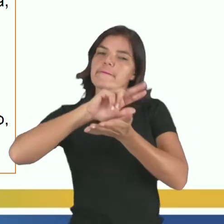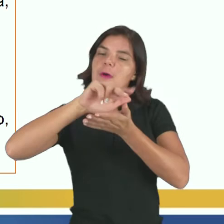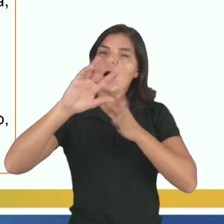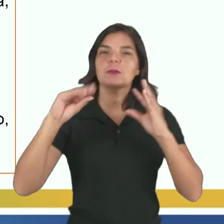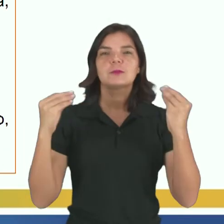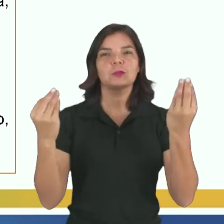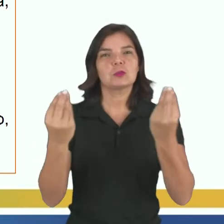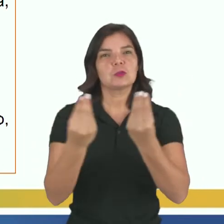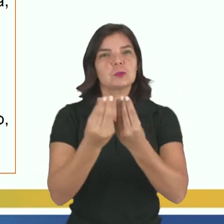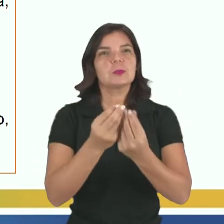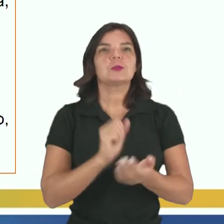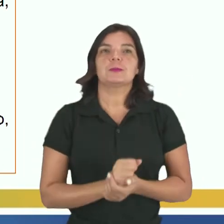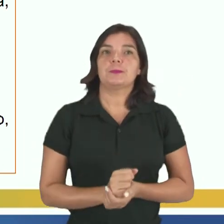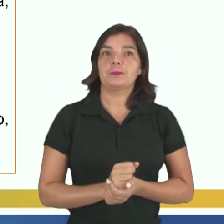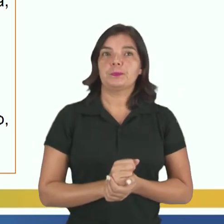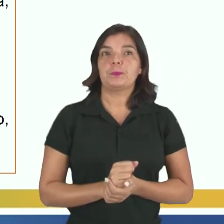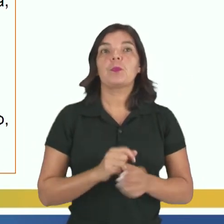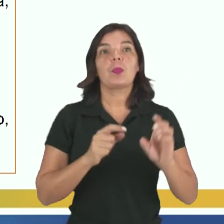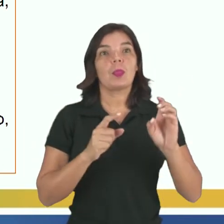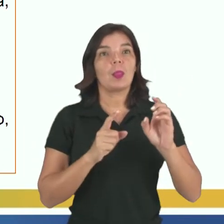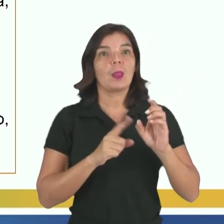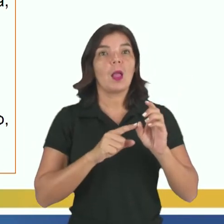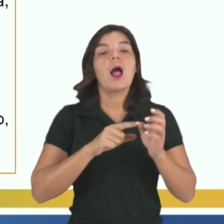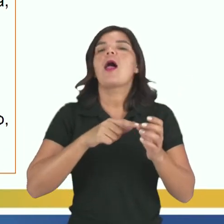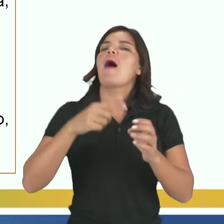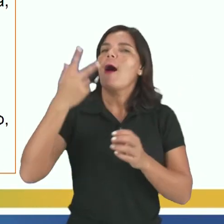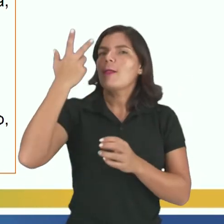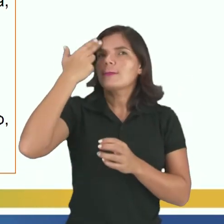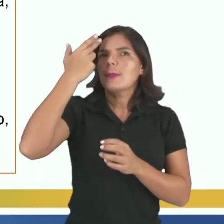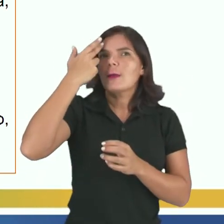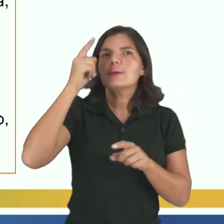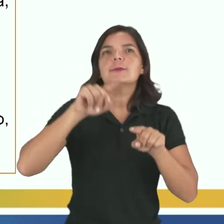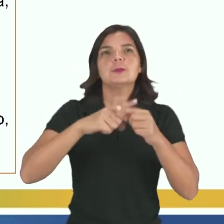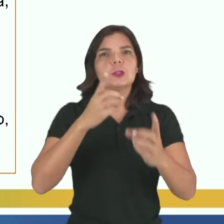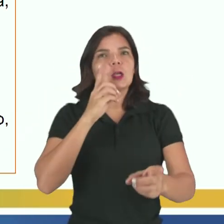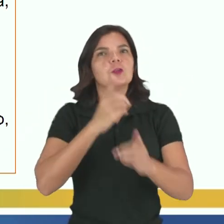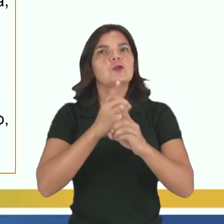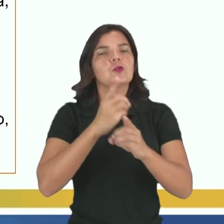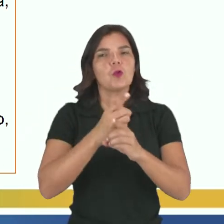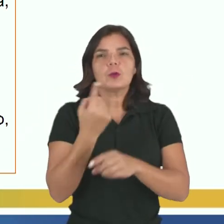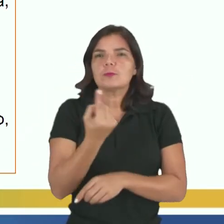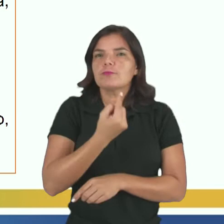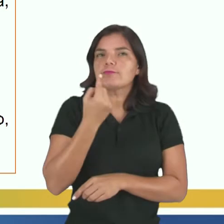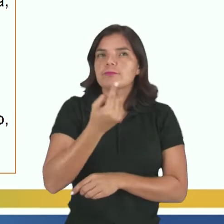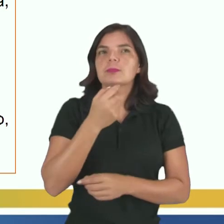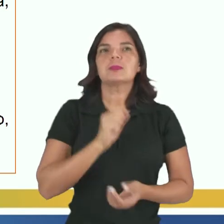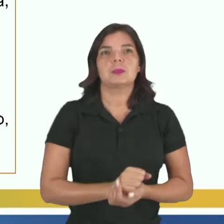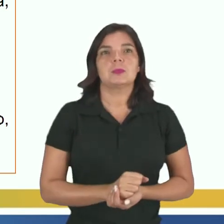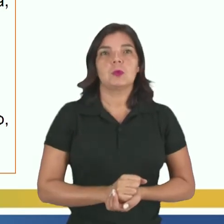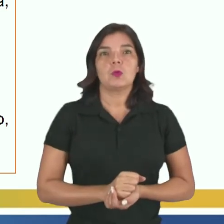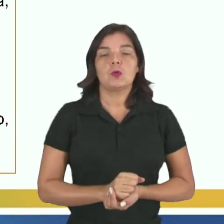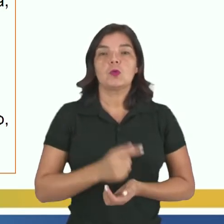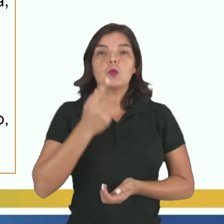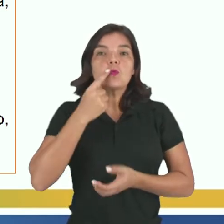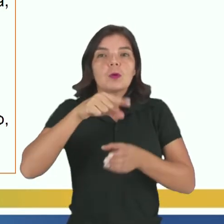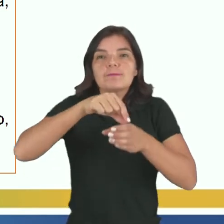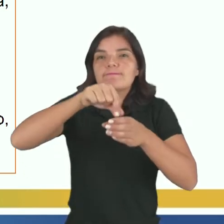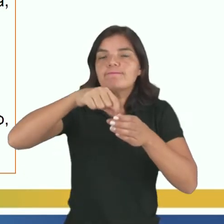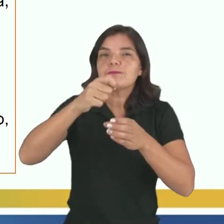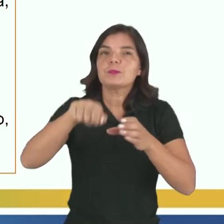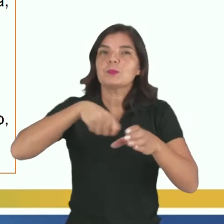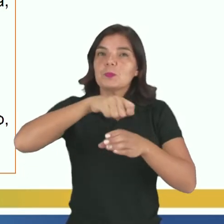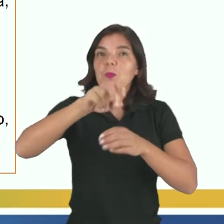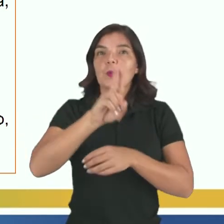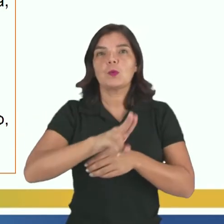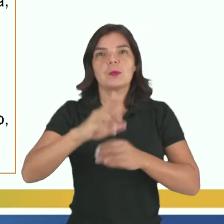Na próxima tem o seguinte: na natureza é muito raro encontrar uma substância isolada. E por último fala, o sal de cozinha que utilizamos